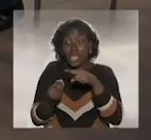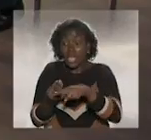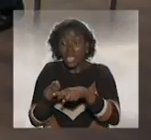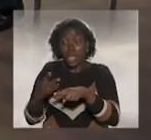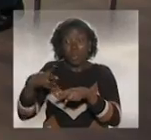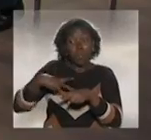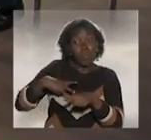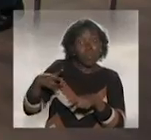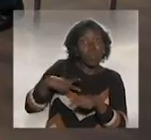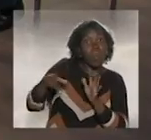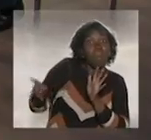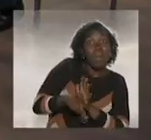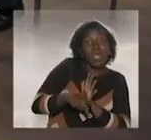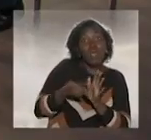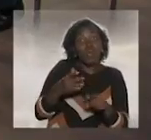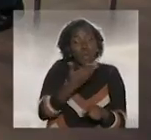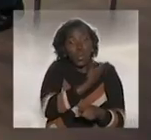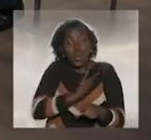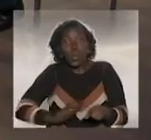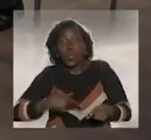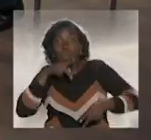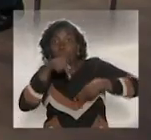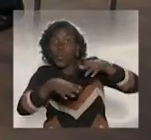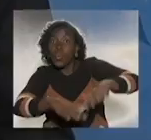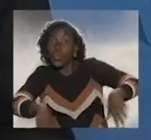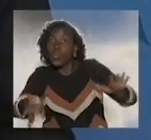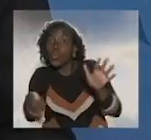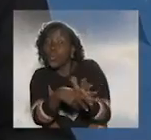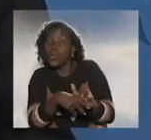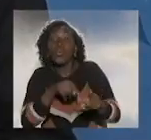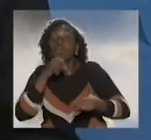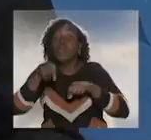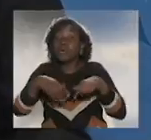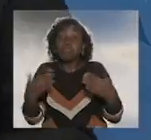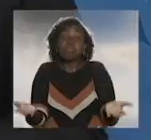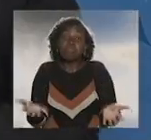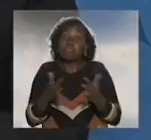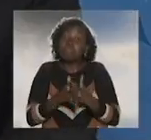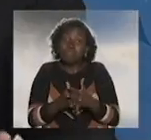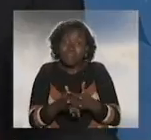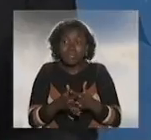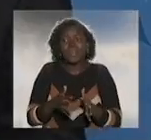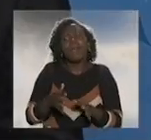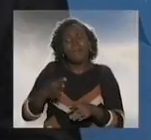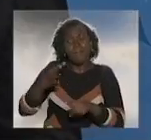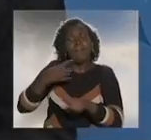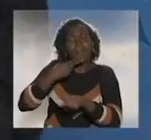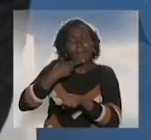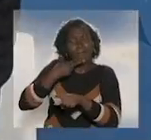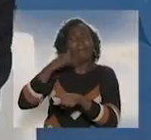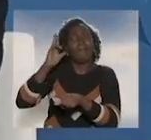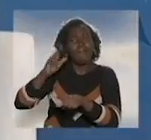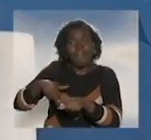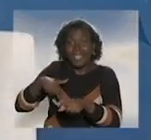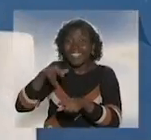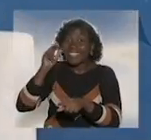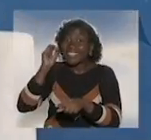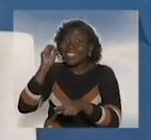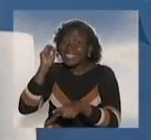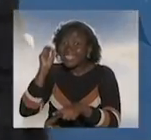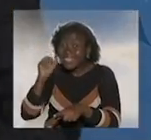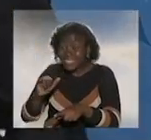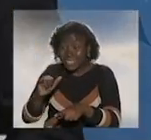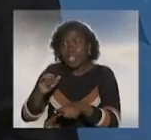que é público, o que é coletivo, o que é particular, o que é privado. Esse pensamento está certo, né, Luiz? Porque se a gente não oxigenar, conforme disse você, e